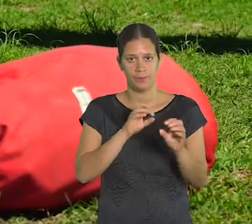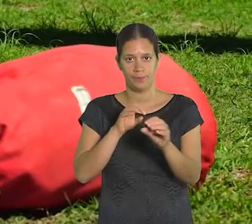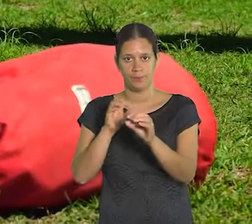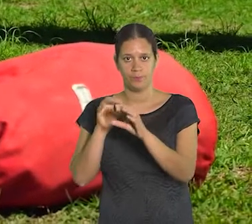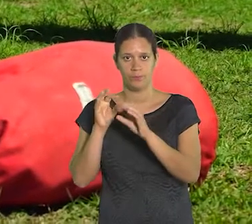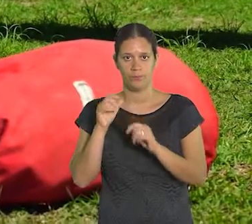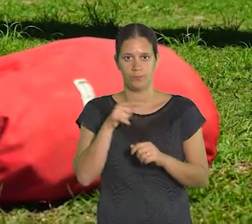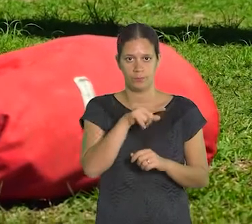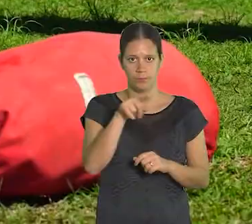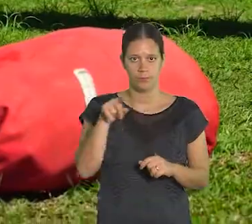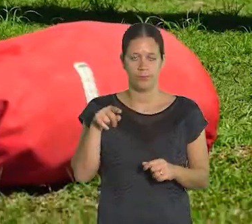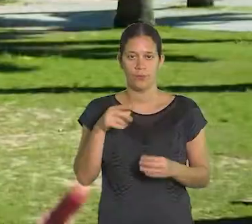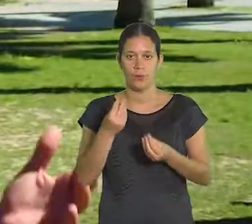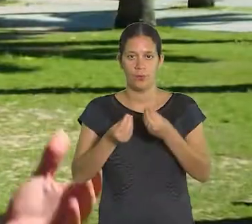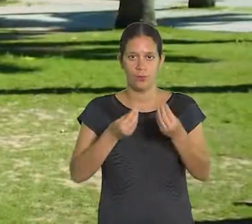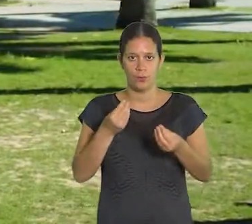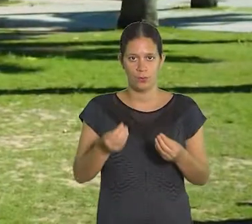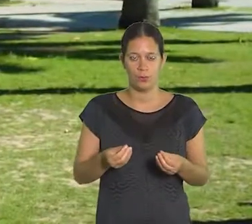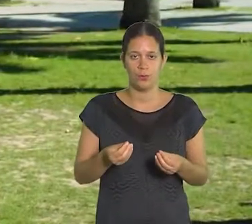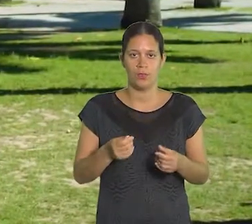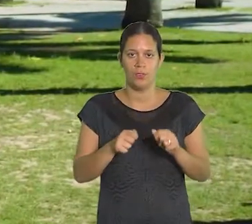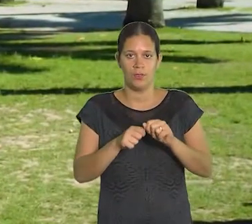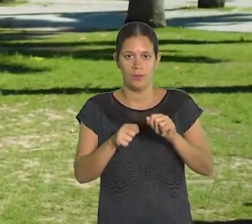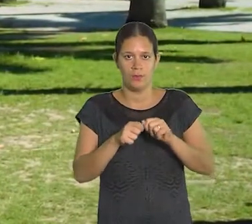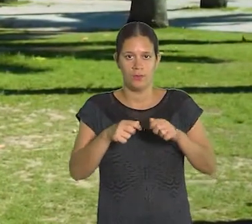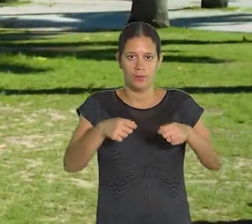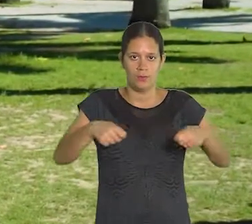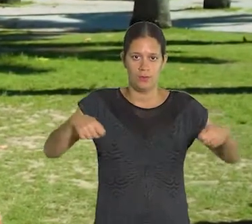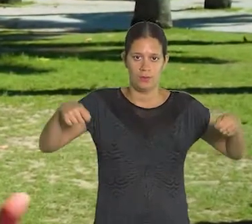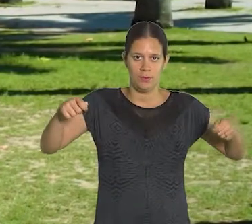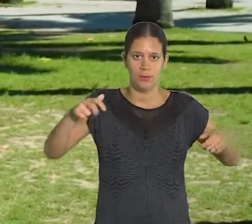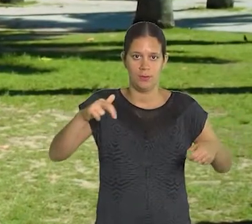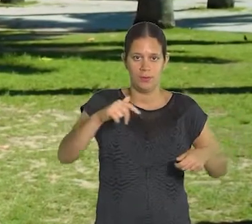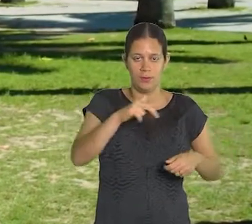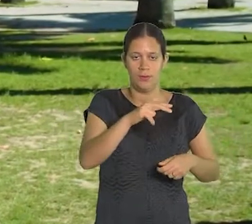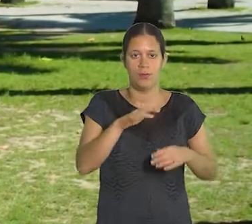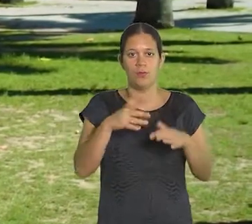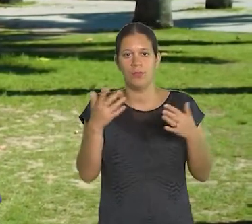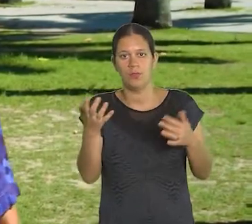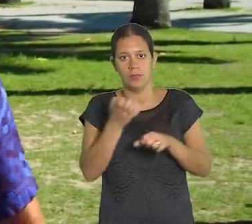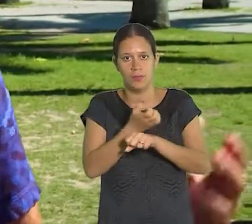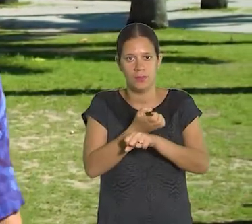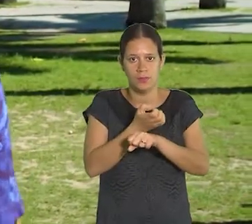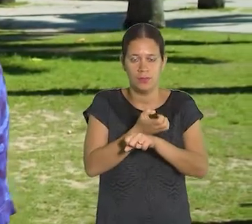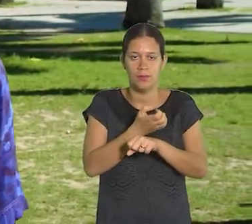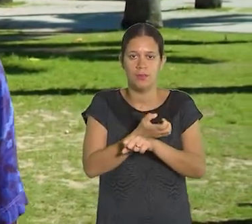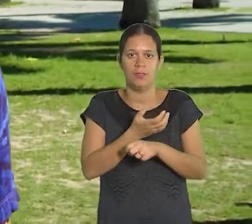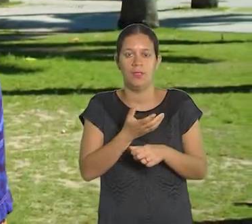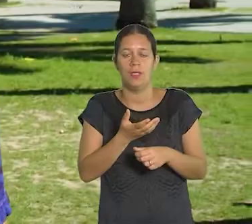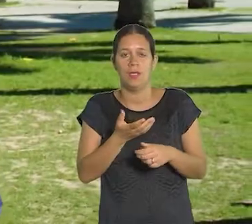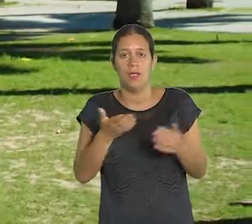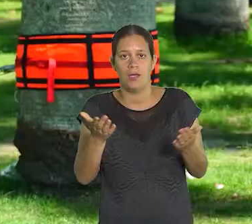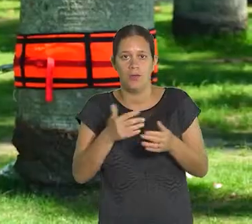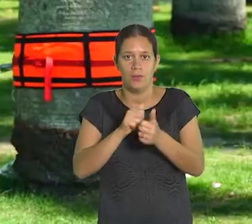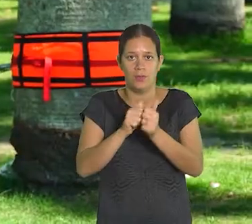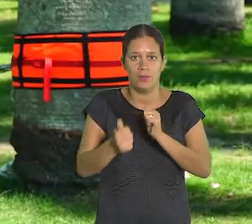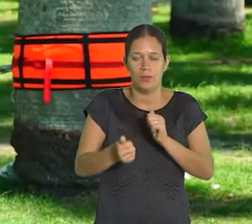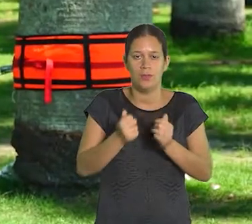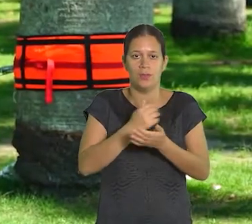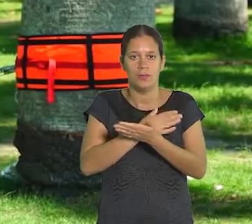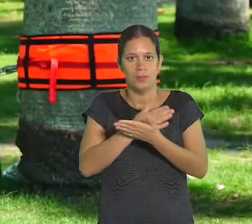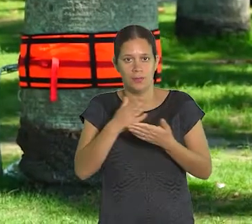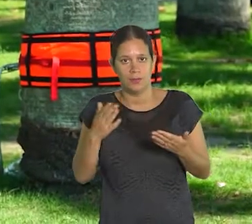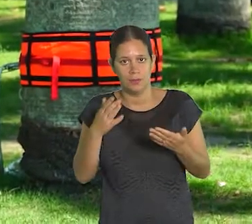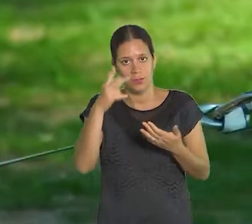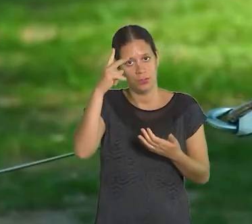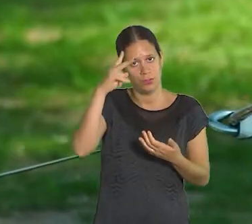A gente vai estar ensinando para vocês como praticar slackline e quais as disciplinas e características desse esporte tão agradável. E